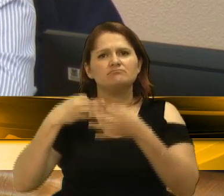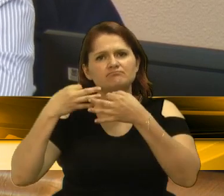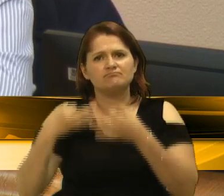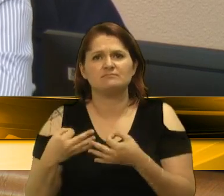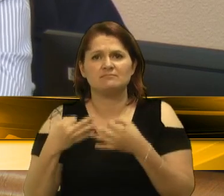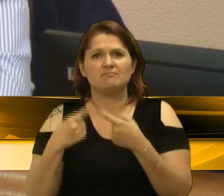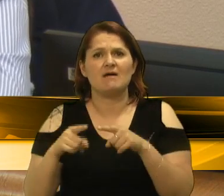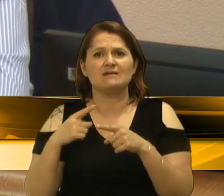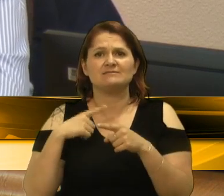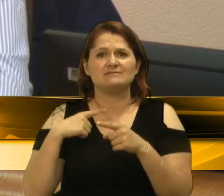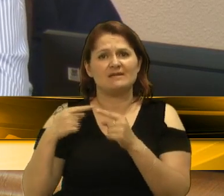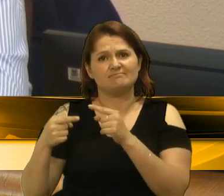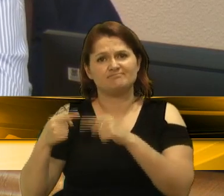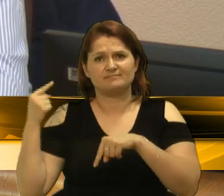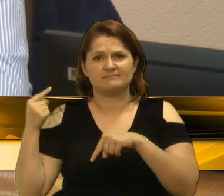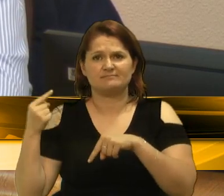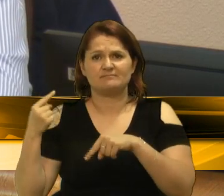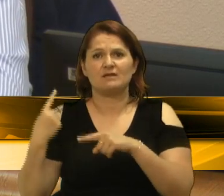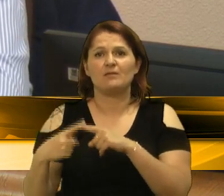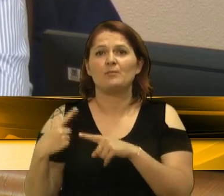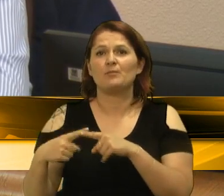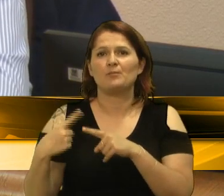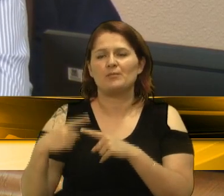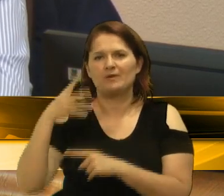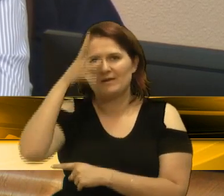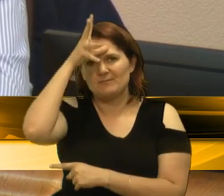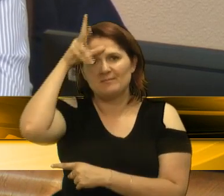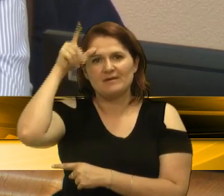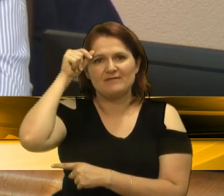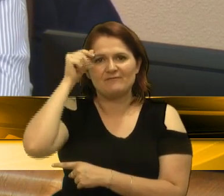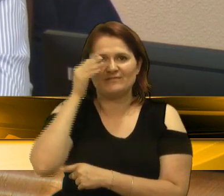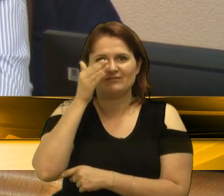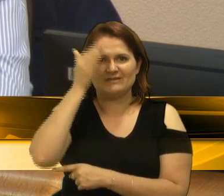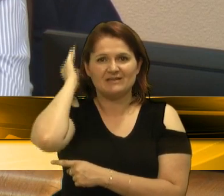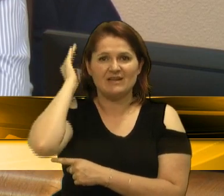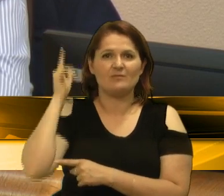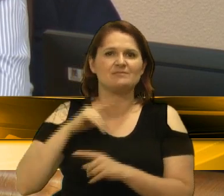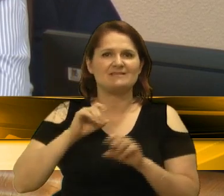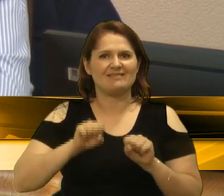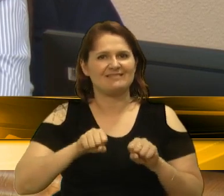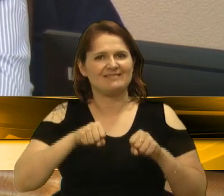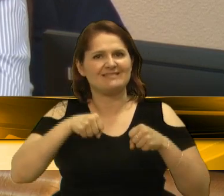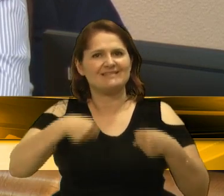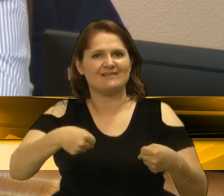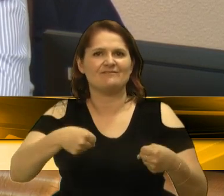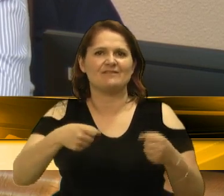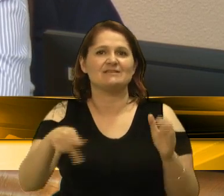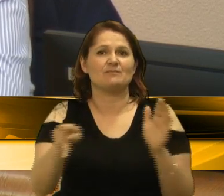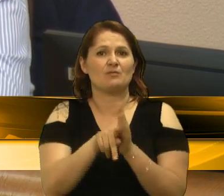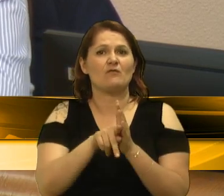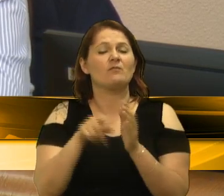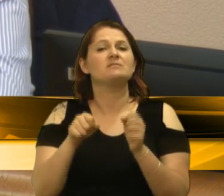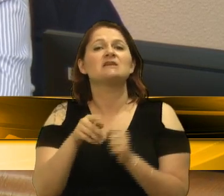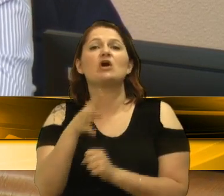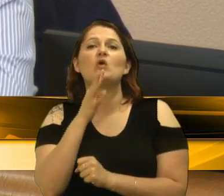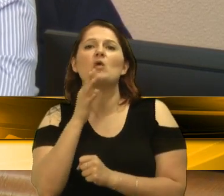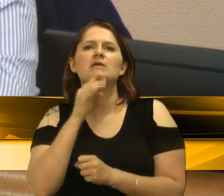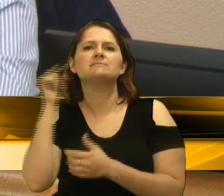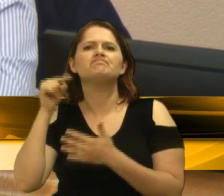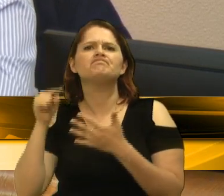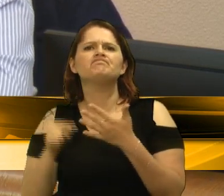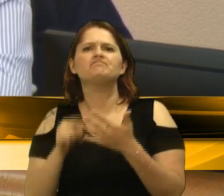torna inviável. Inclusive porque o prefeito, para defender do decreto, tem que ter acesso às razões alegadas para sua